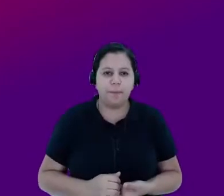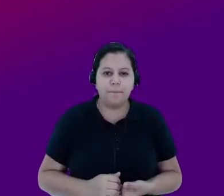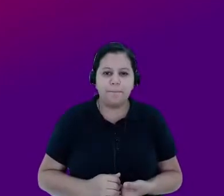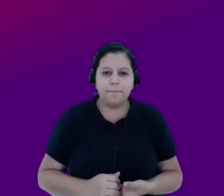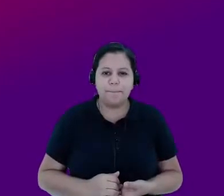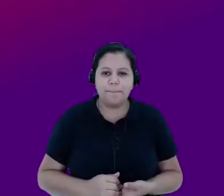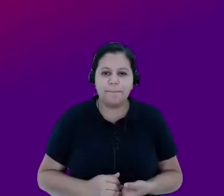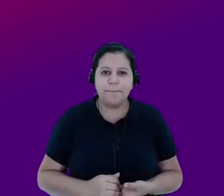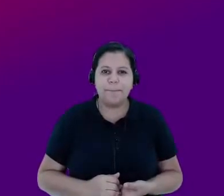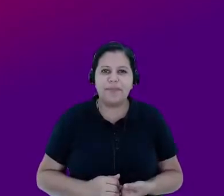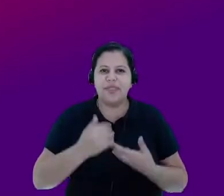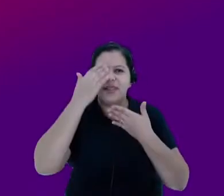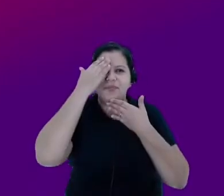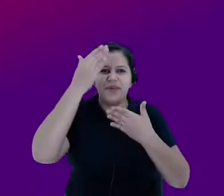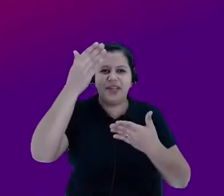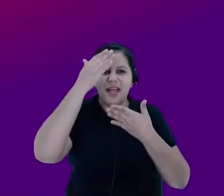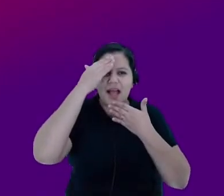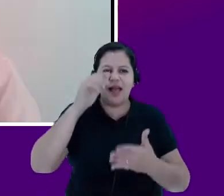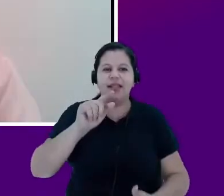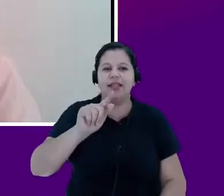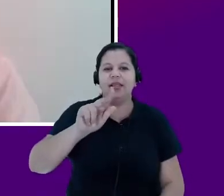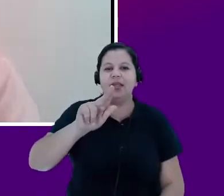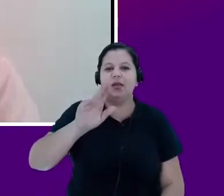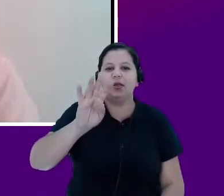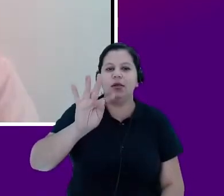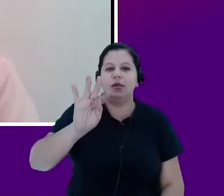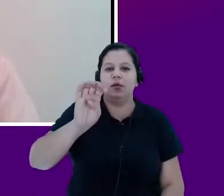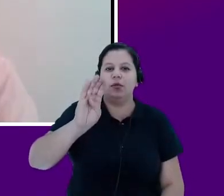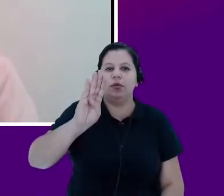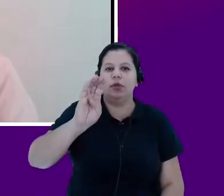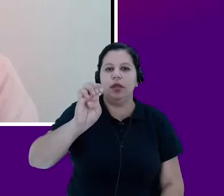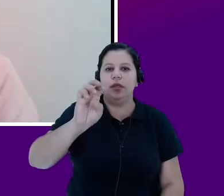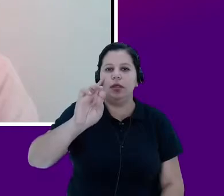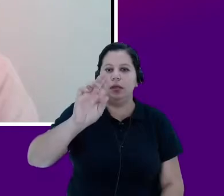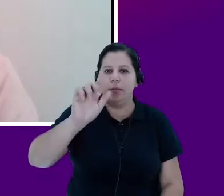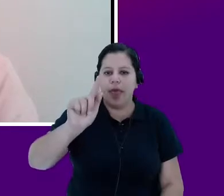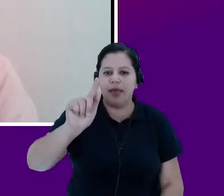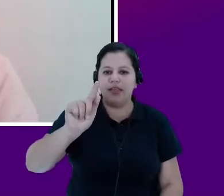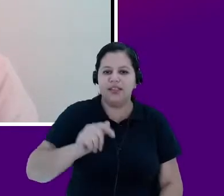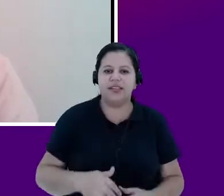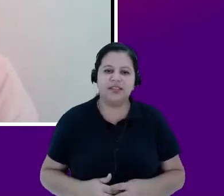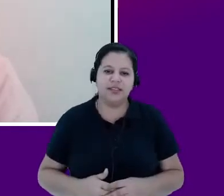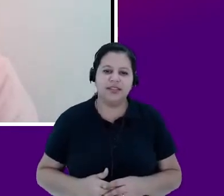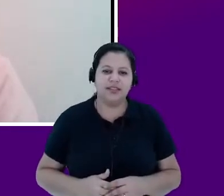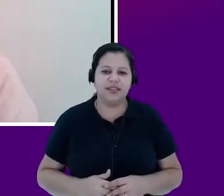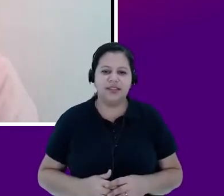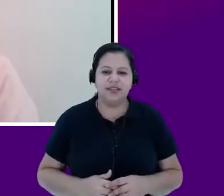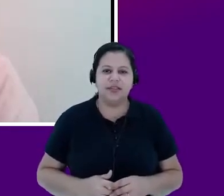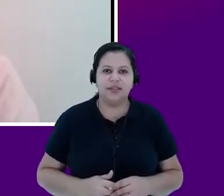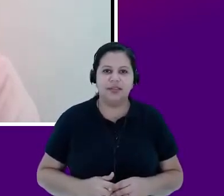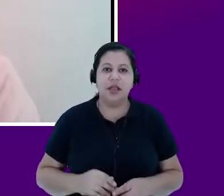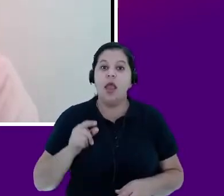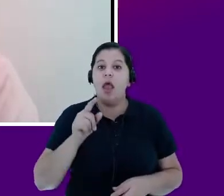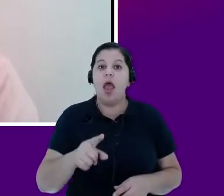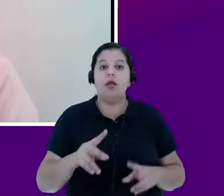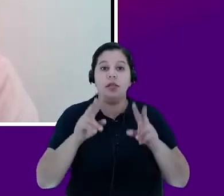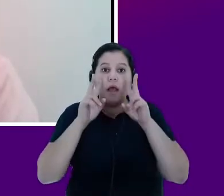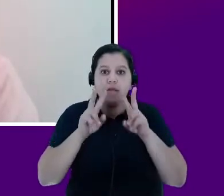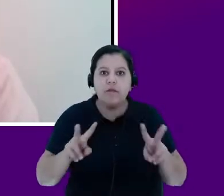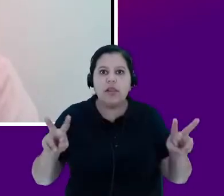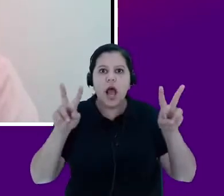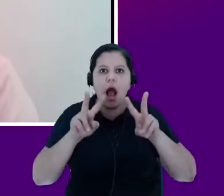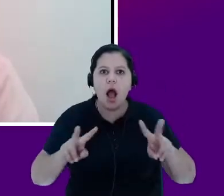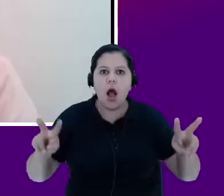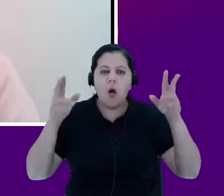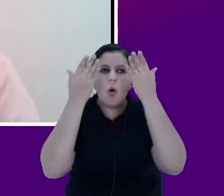Obrigado, muito obrigado, Gutenberg. Obrigado pela sua explanação e essa visão tão clara que você trouxe